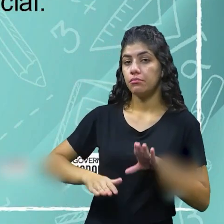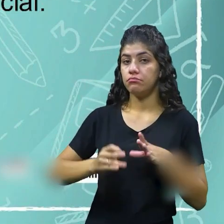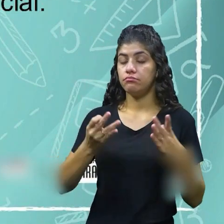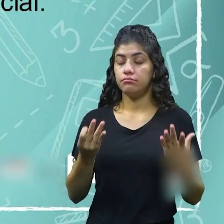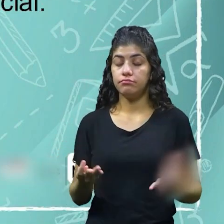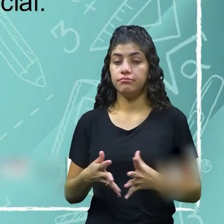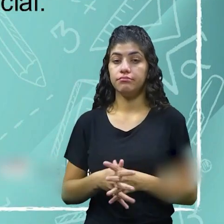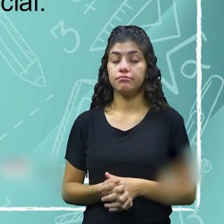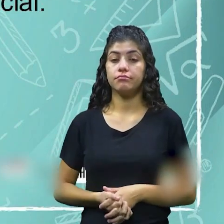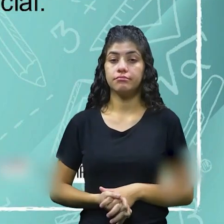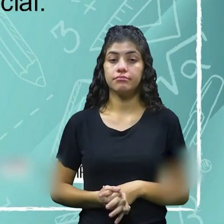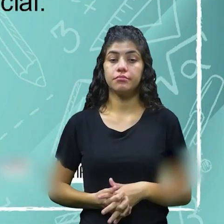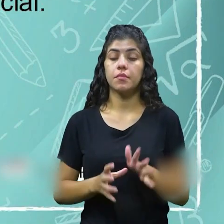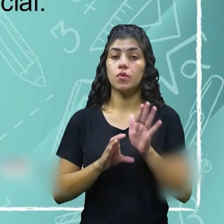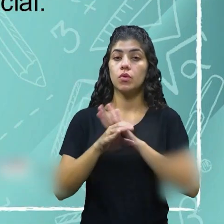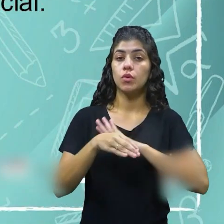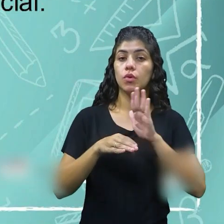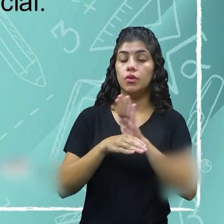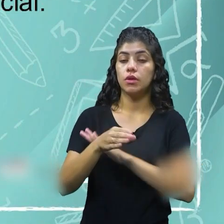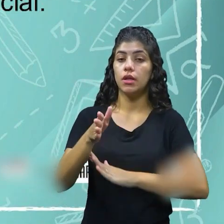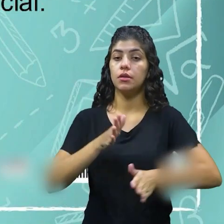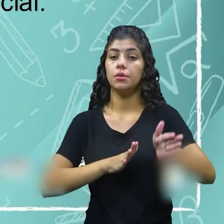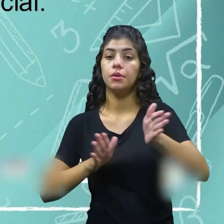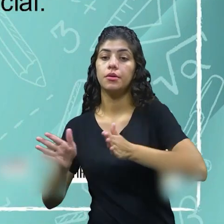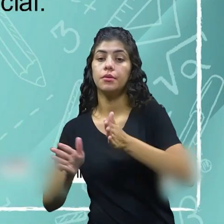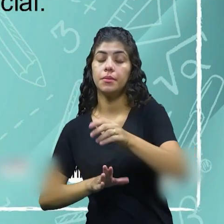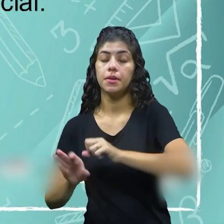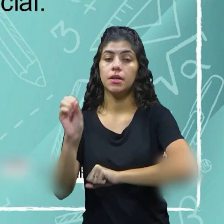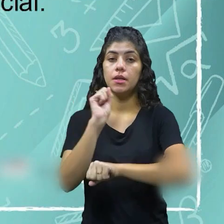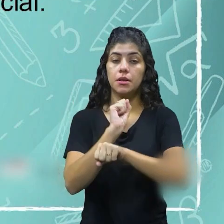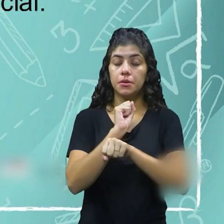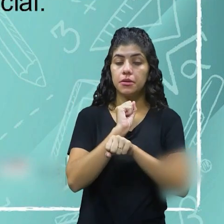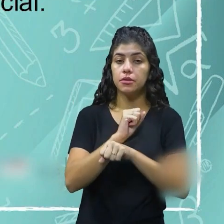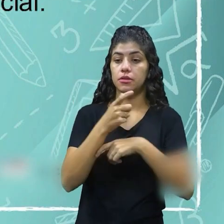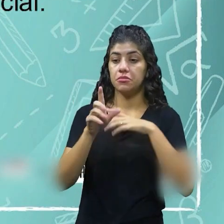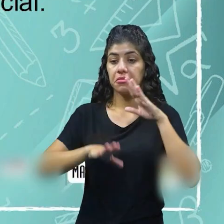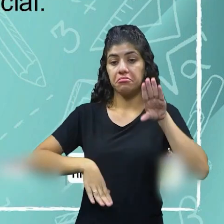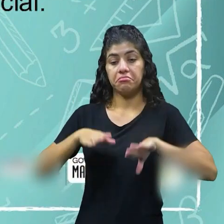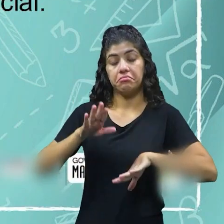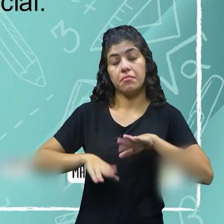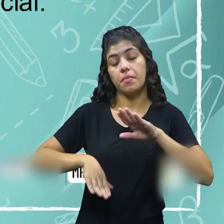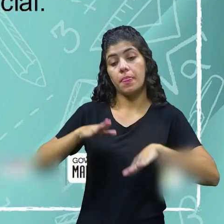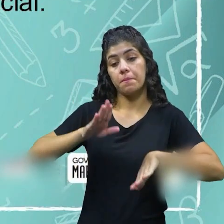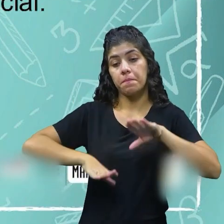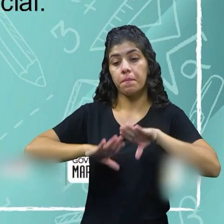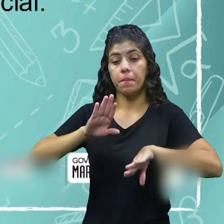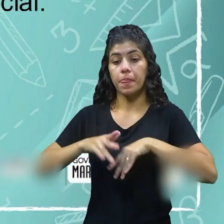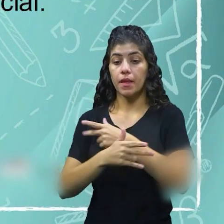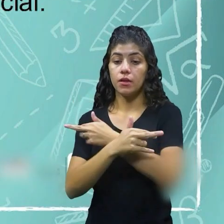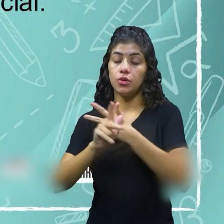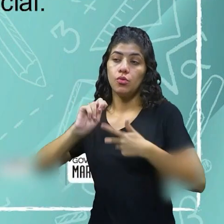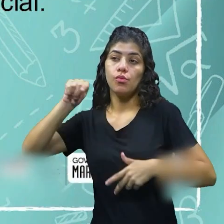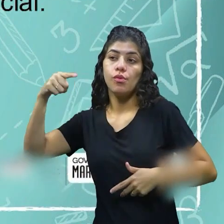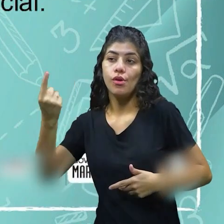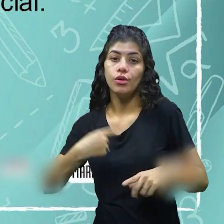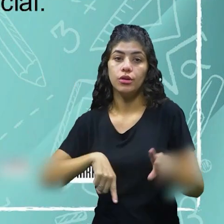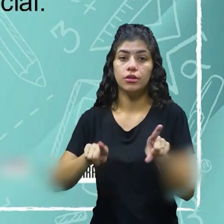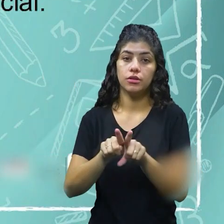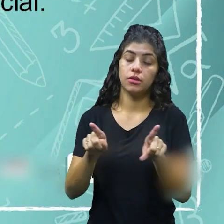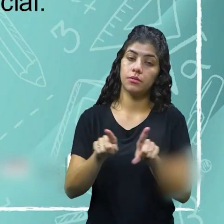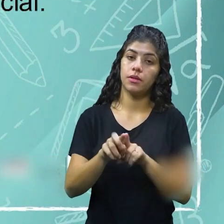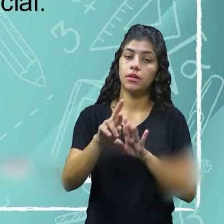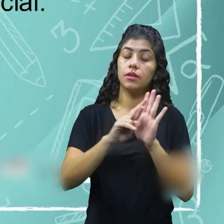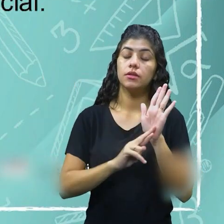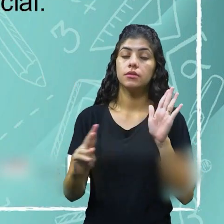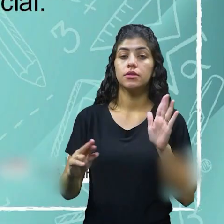referencial. Os conceitos de movimento e de repouso de um corpo são relativos, isto é, dependem de outro corpo tomado como